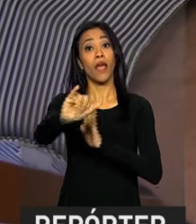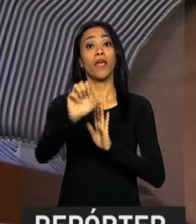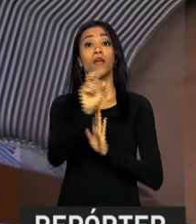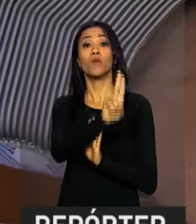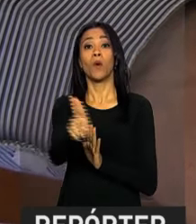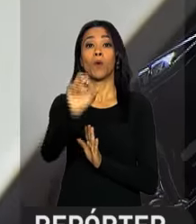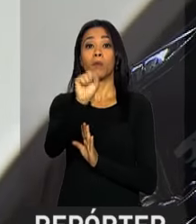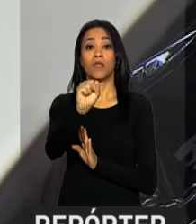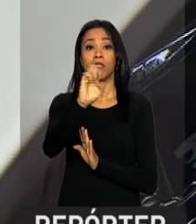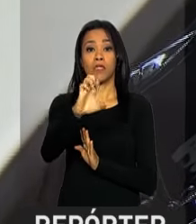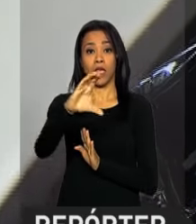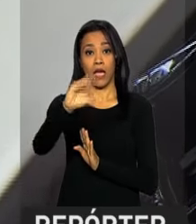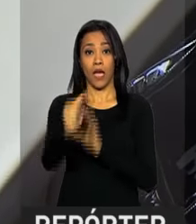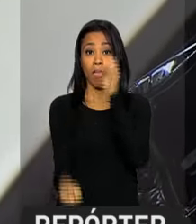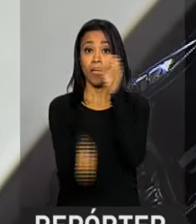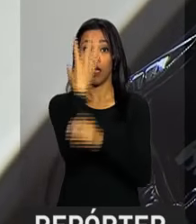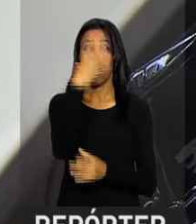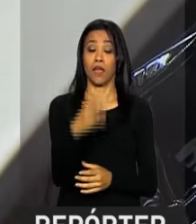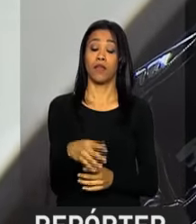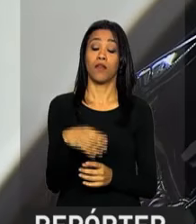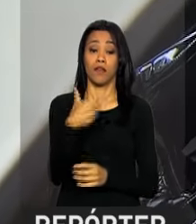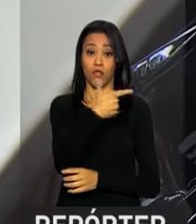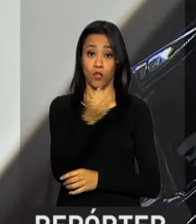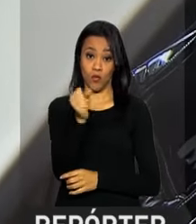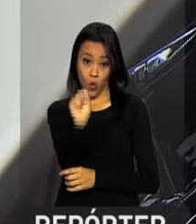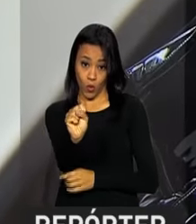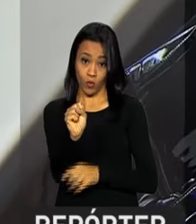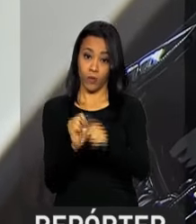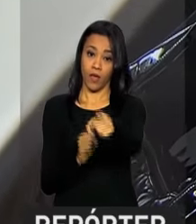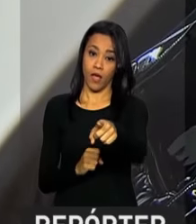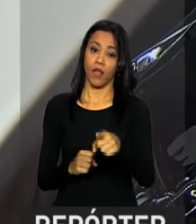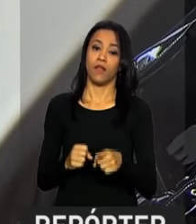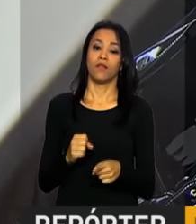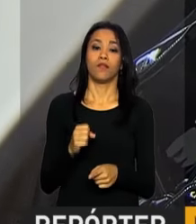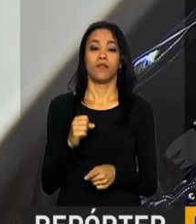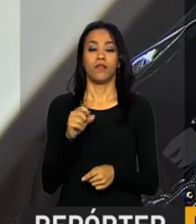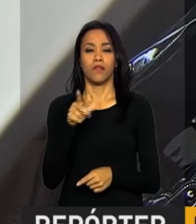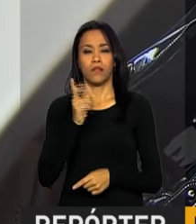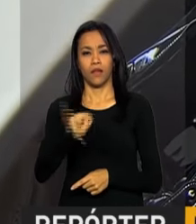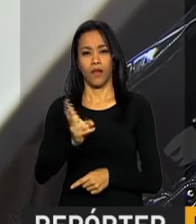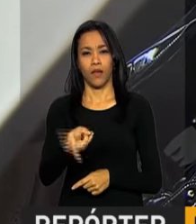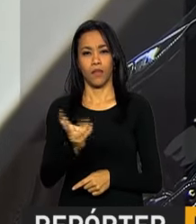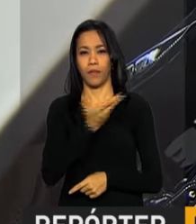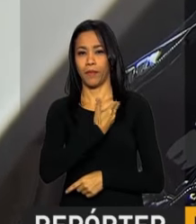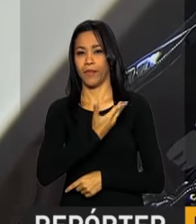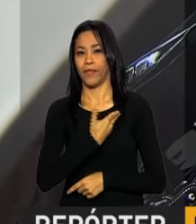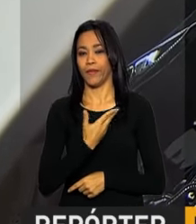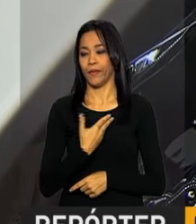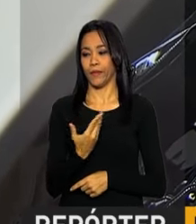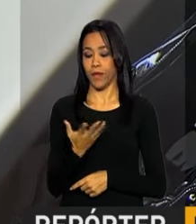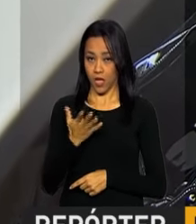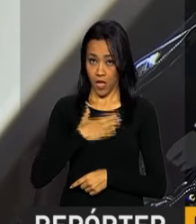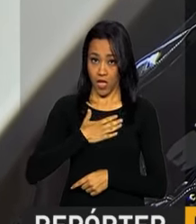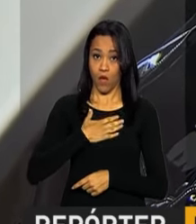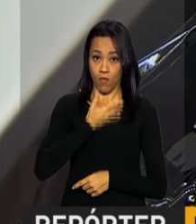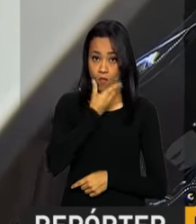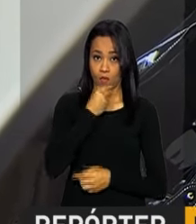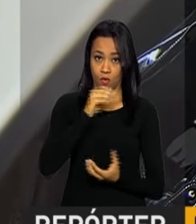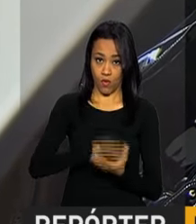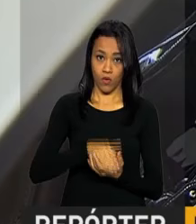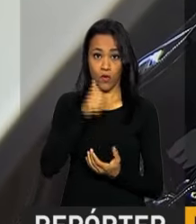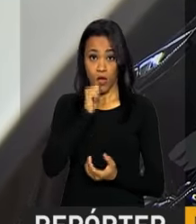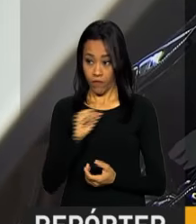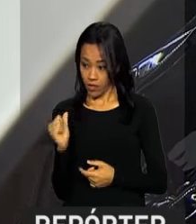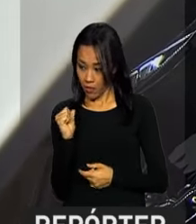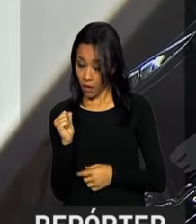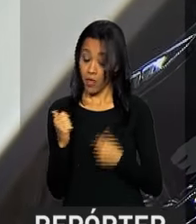em 2008. Lidiane não arrisca. Sempre tem um amigo da vez. Geralmente eu e meu marido a gente dirige, quando um bebe, o